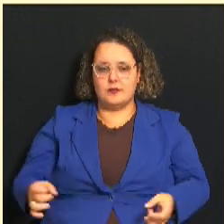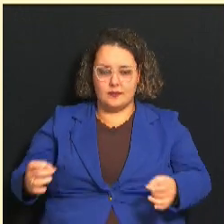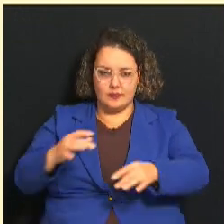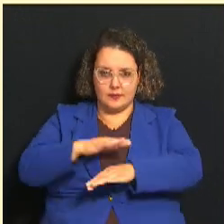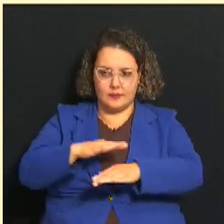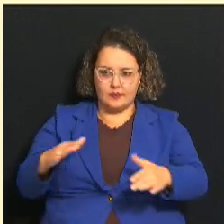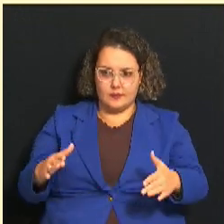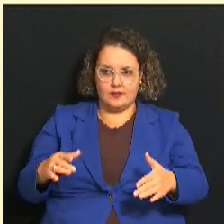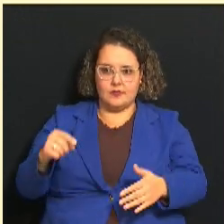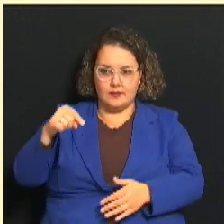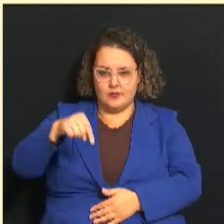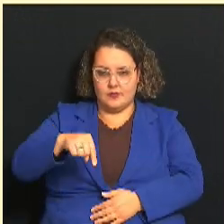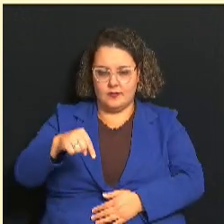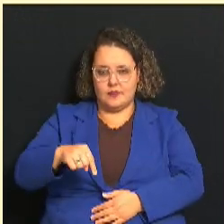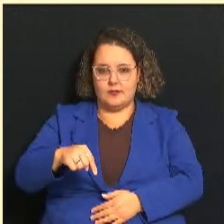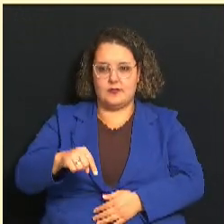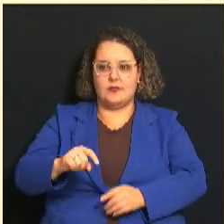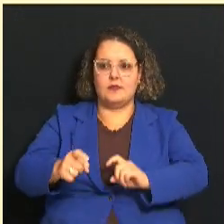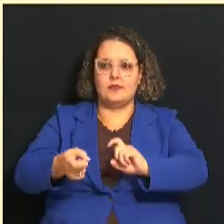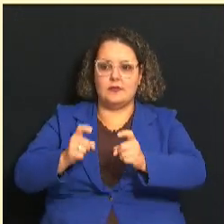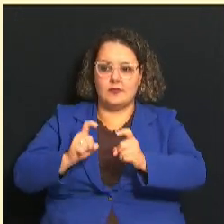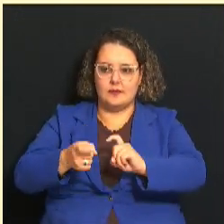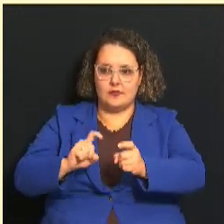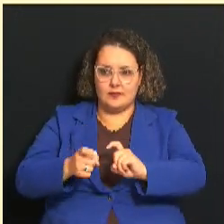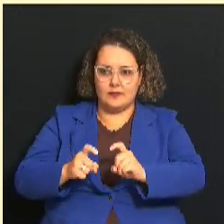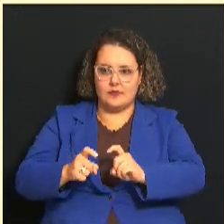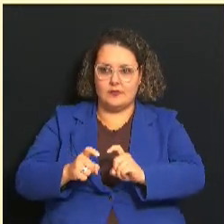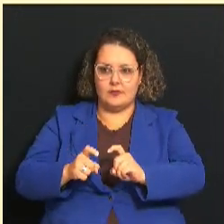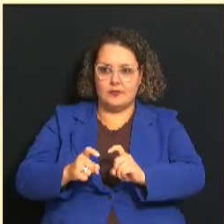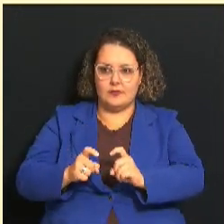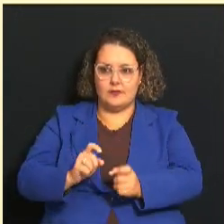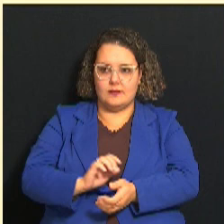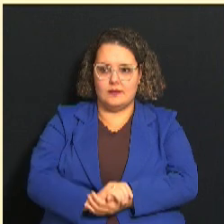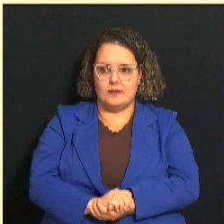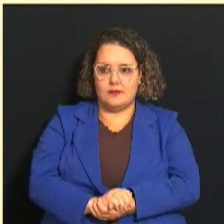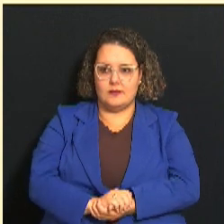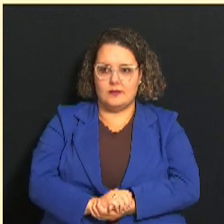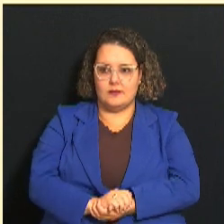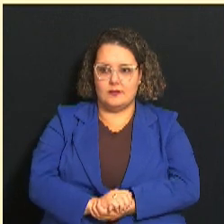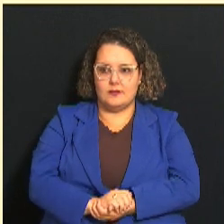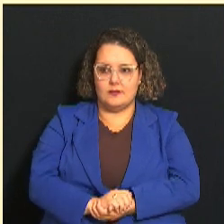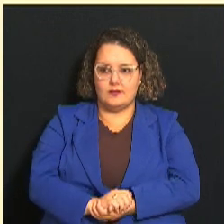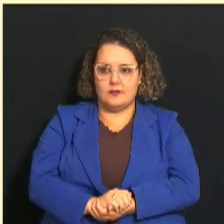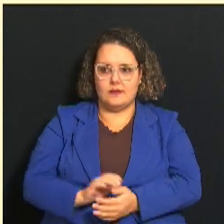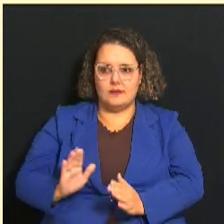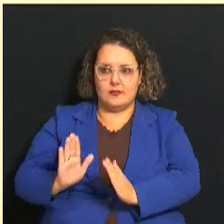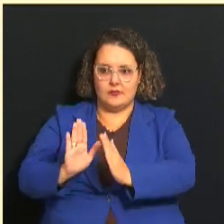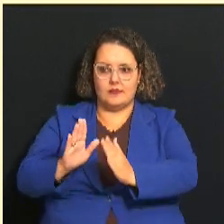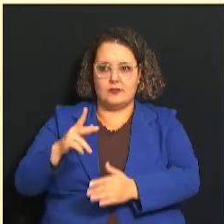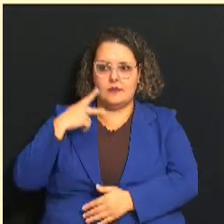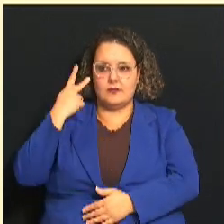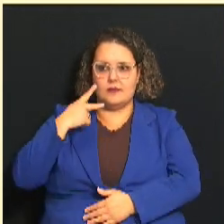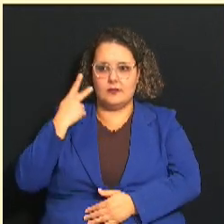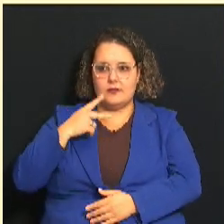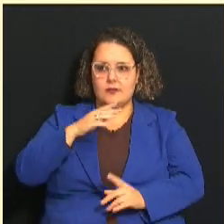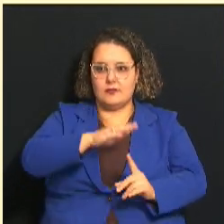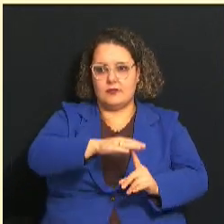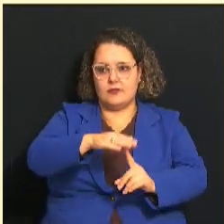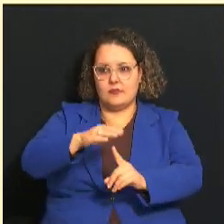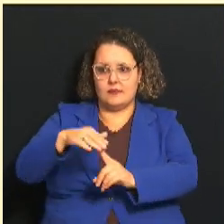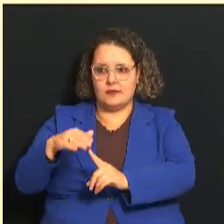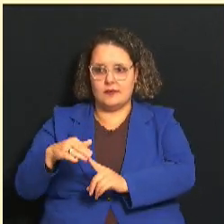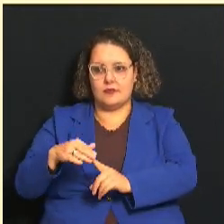Encerramos aqui, esta que foi a reunião da Frente Parlamentar Ambientalista,